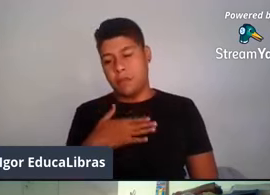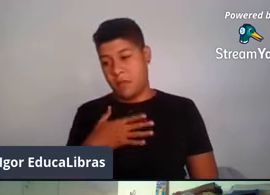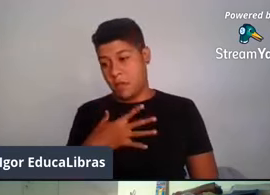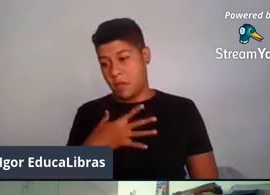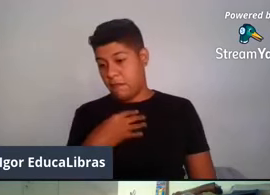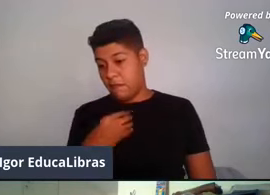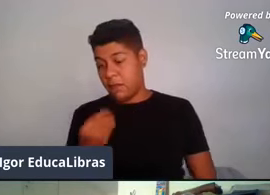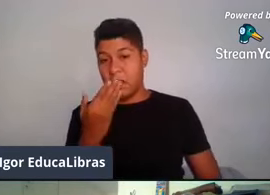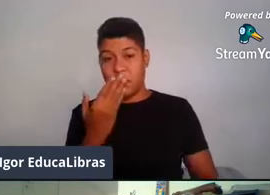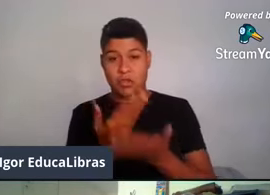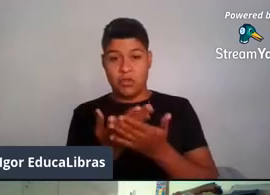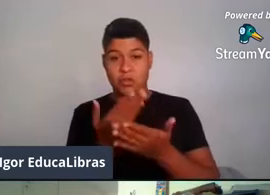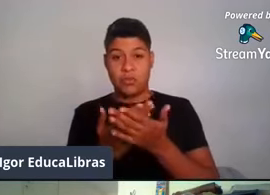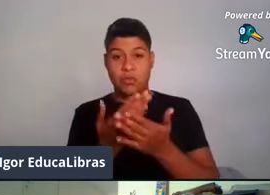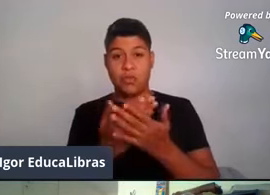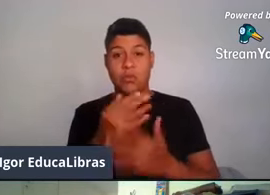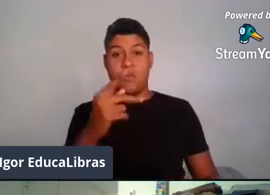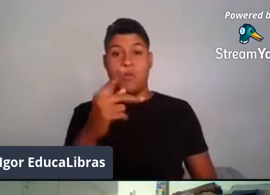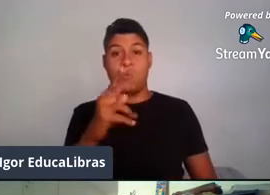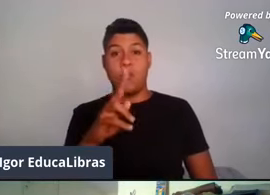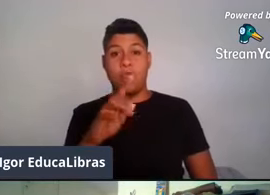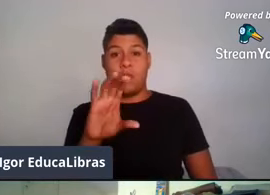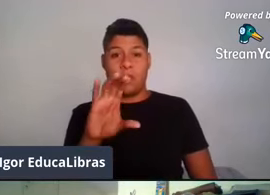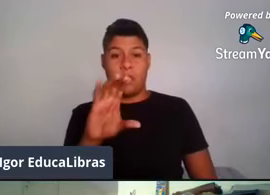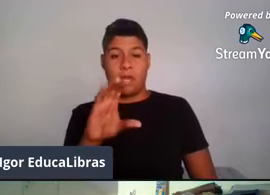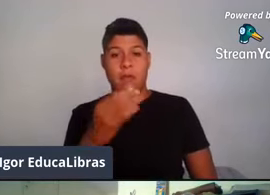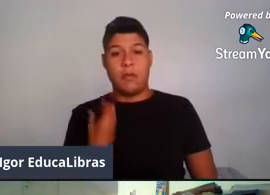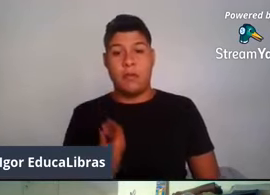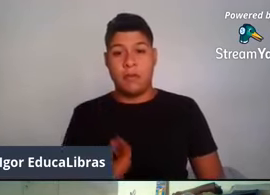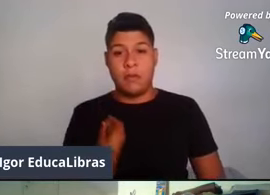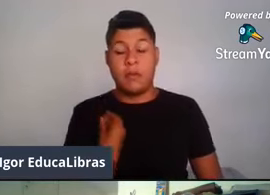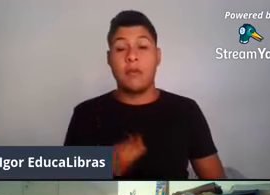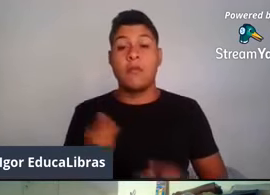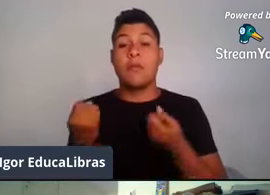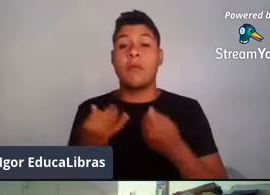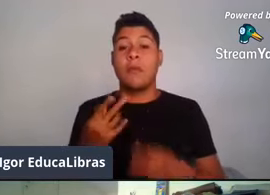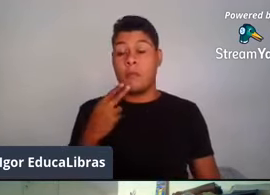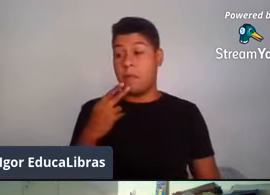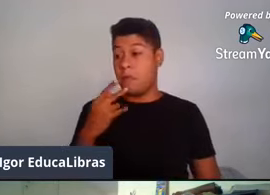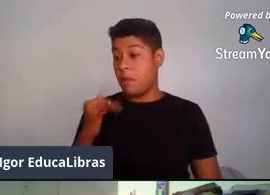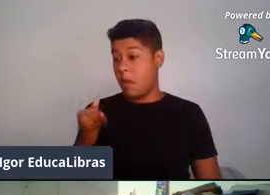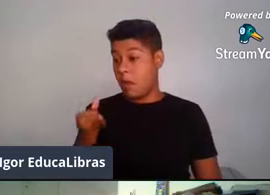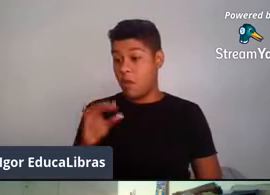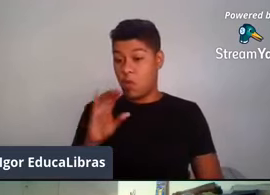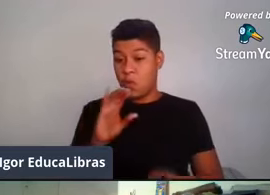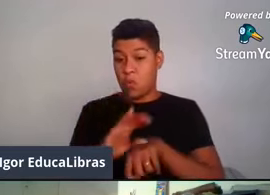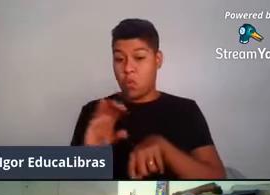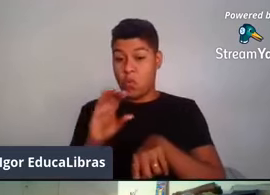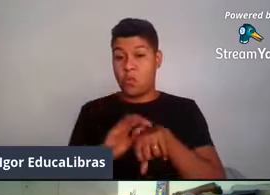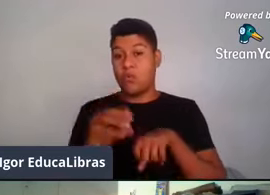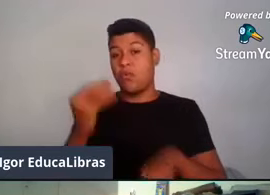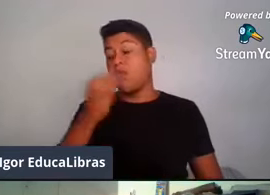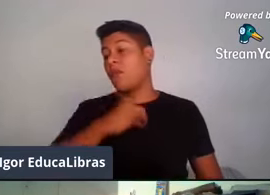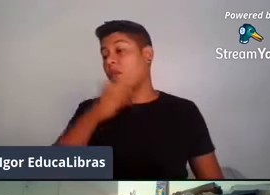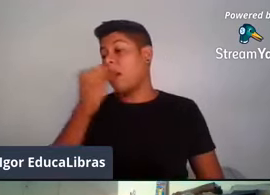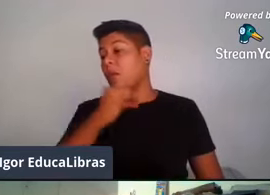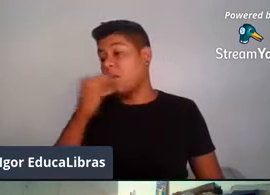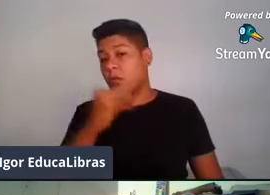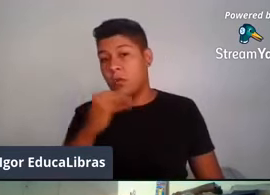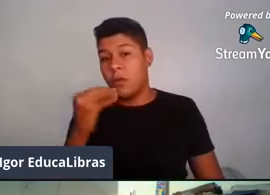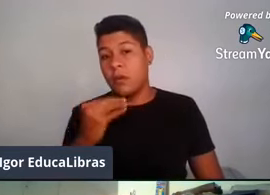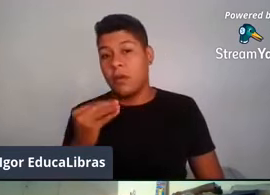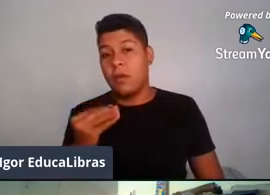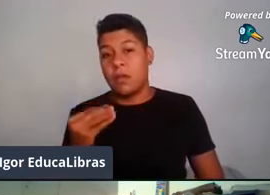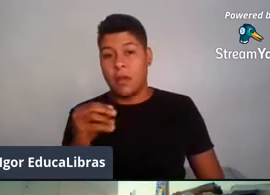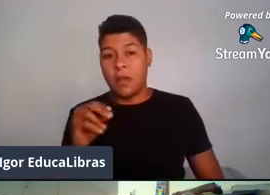e estudou na PUC, e eu tenho que ouvir dela o seguinte: pai, o seu curso de graduação foi fraco, por isso que você teve que fazer